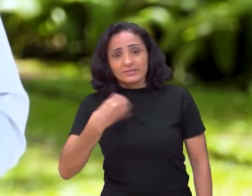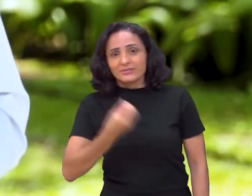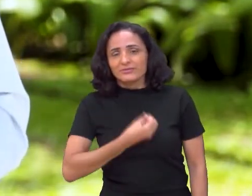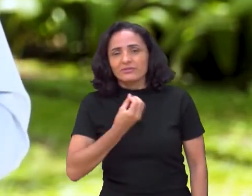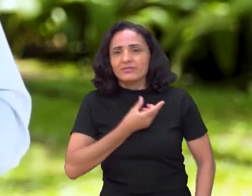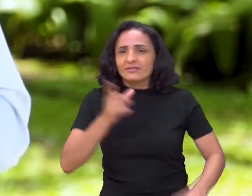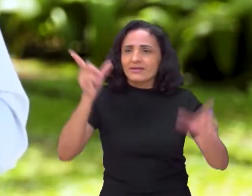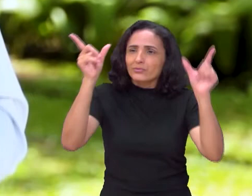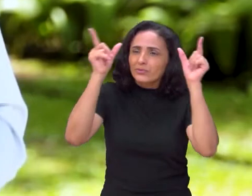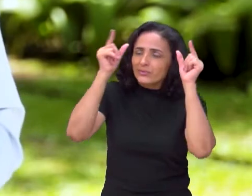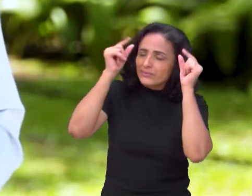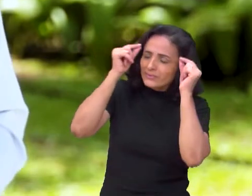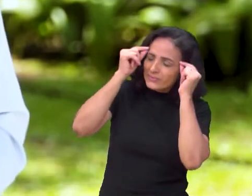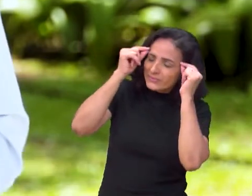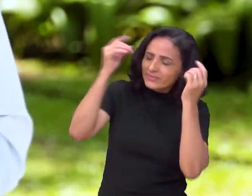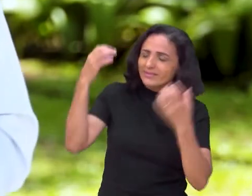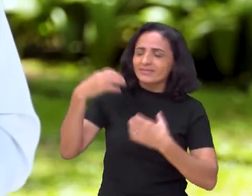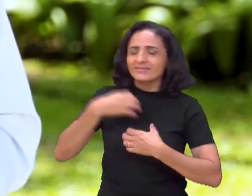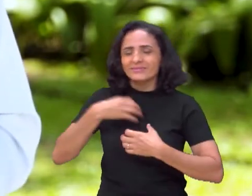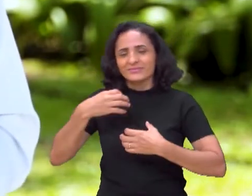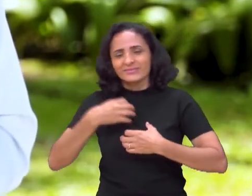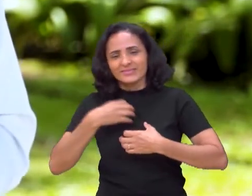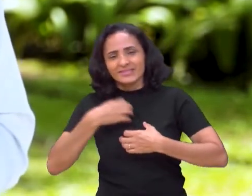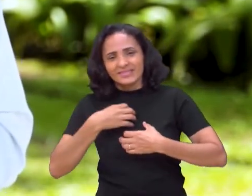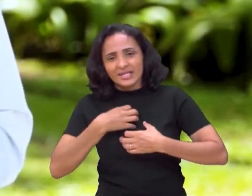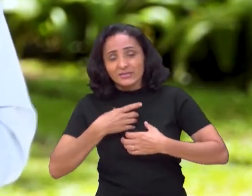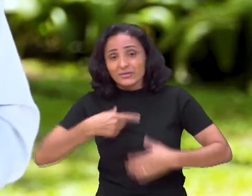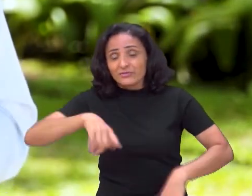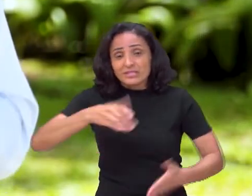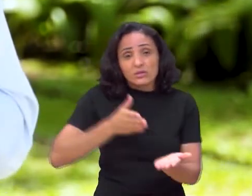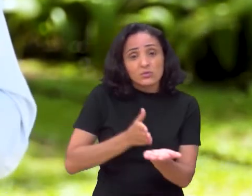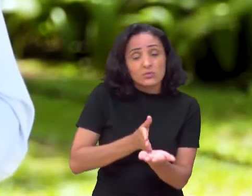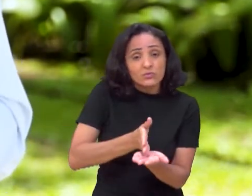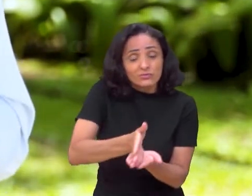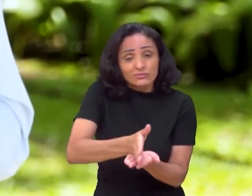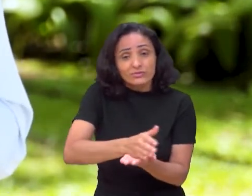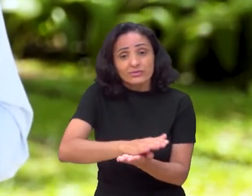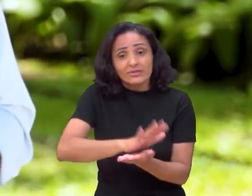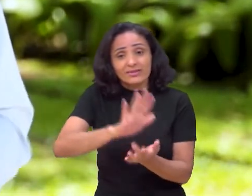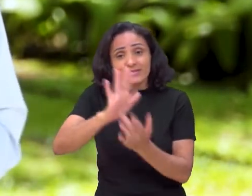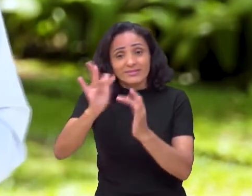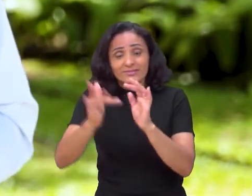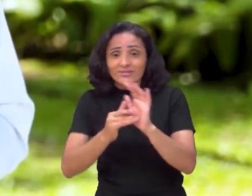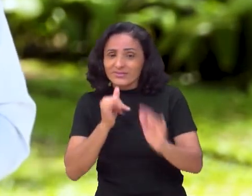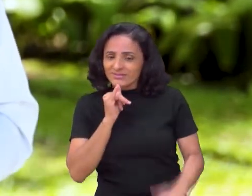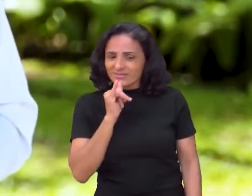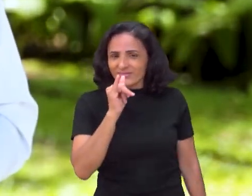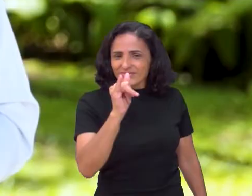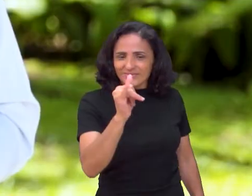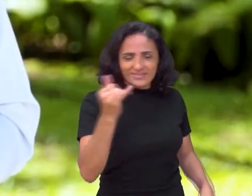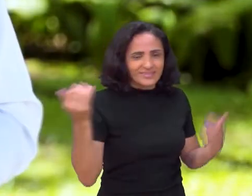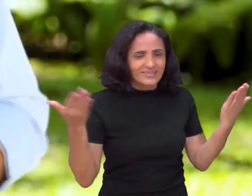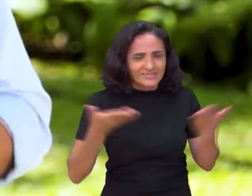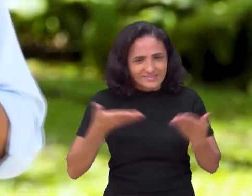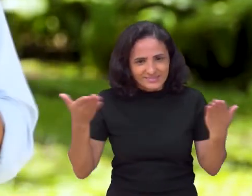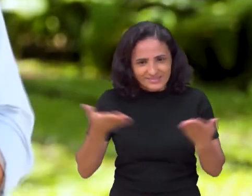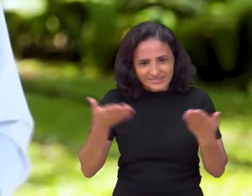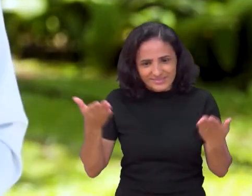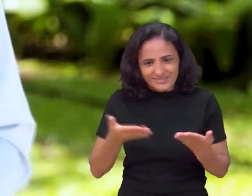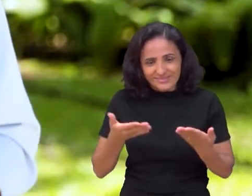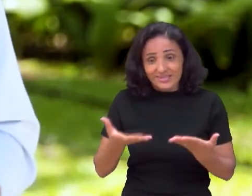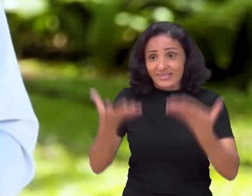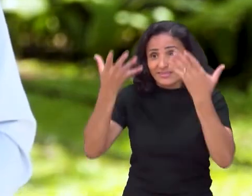costas, colocar aos pés da cruz e o próprio Jesus dizer para ti agora neste instante: toma o